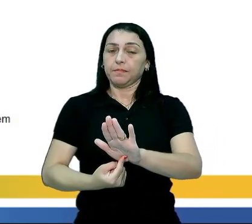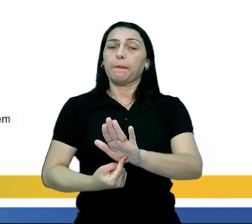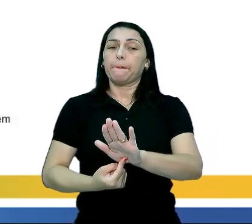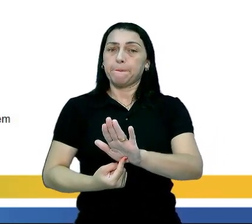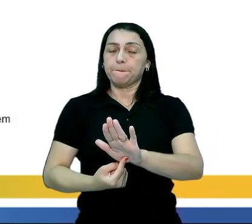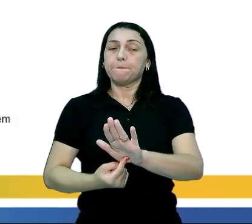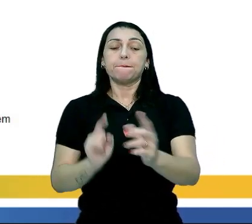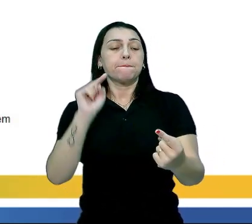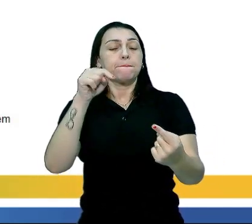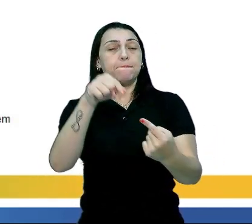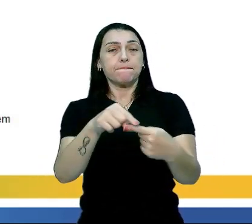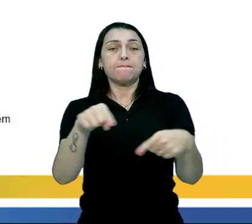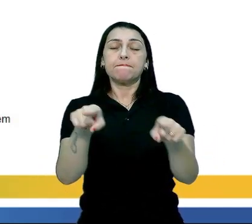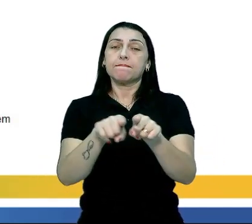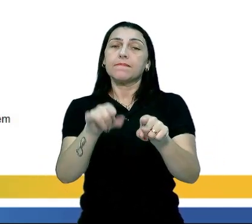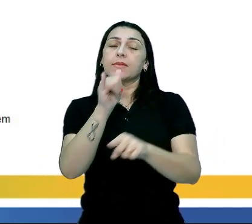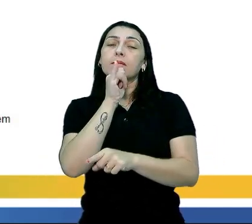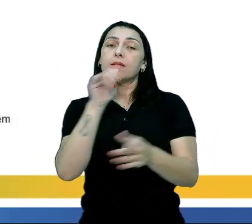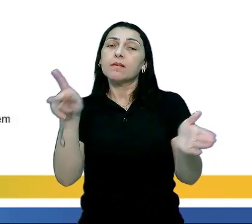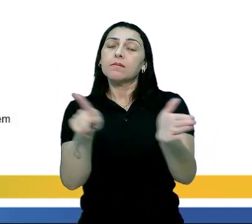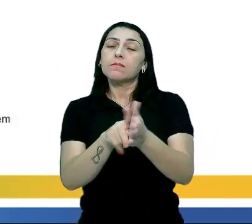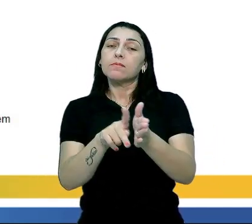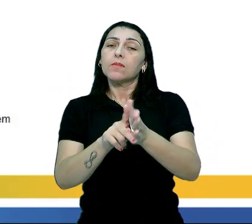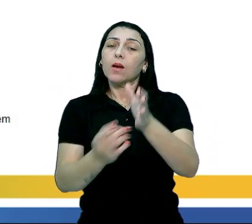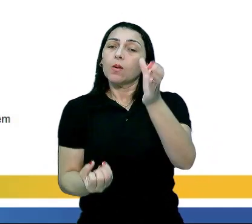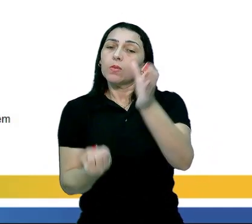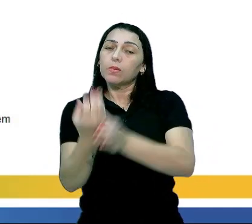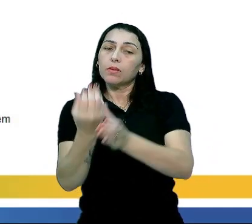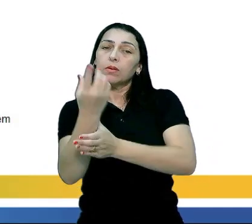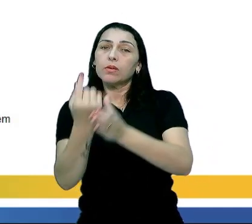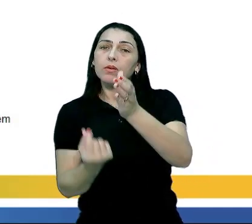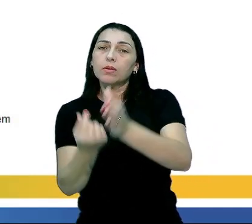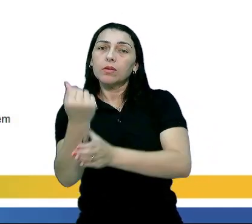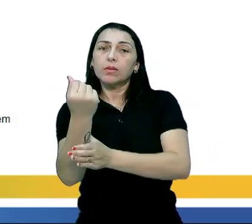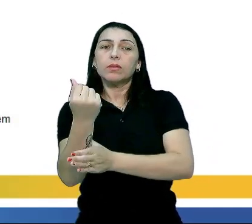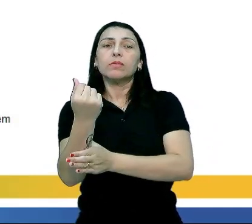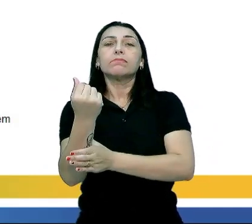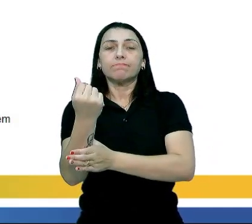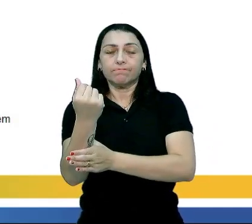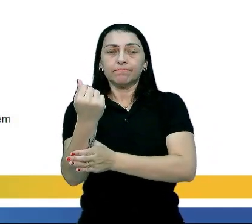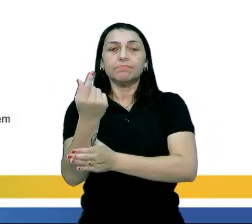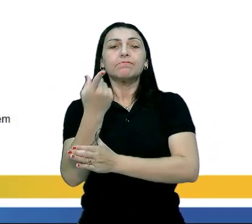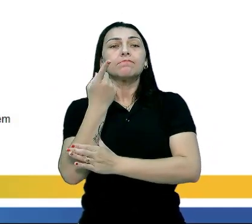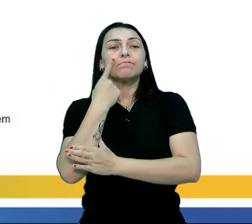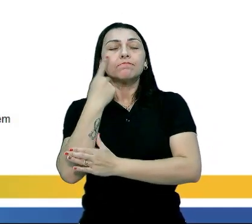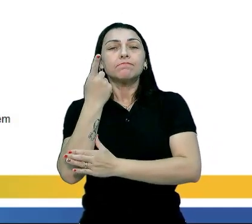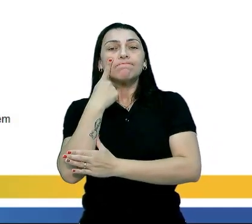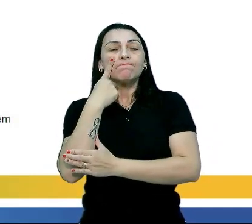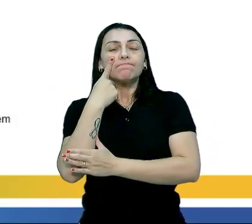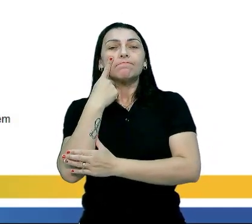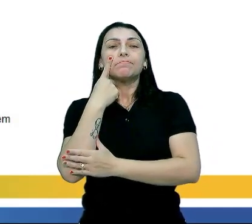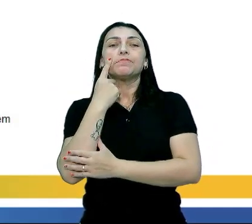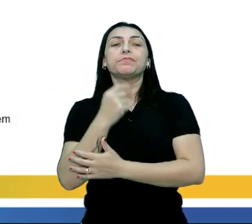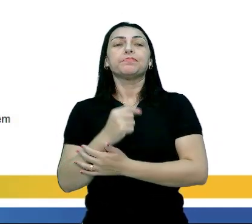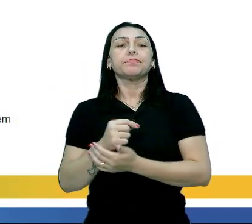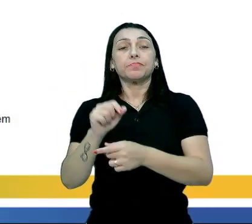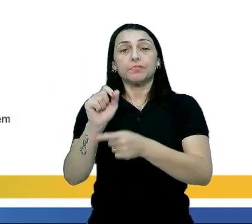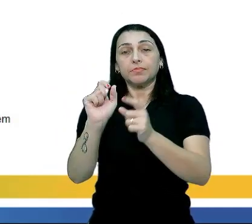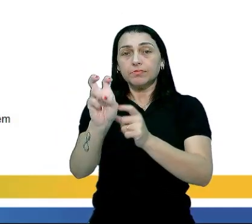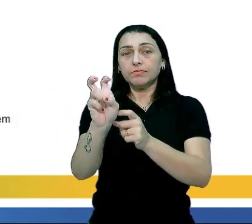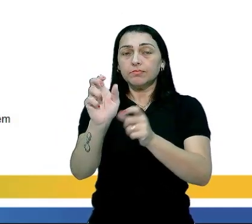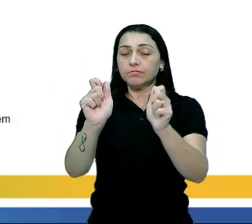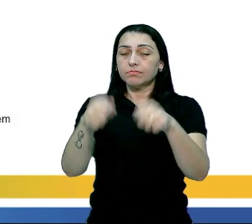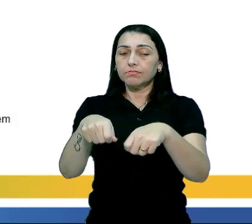de pretensão, a exemplo do próprio modo de produção capitalista. Vamos para o comando da questão e as